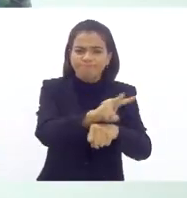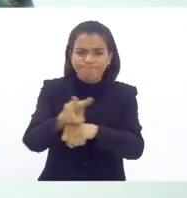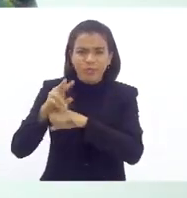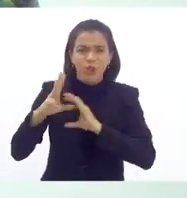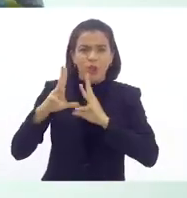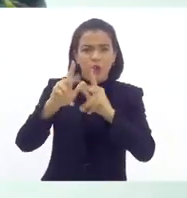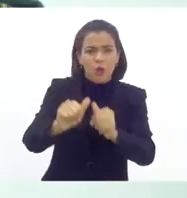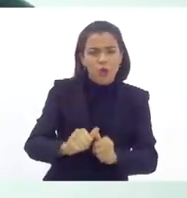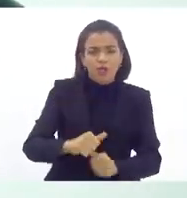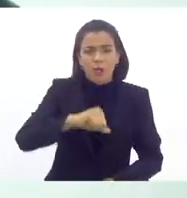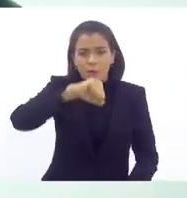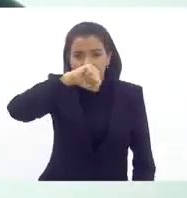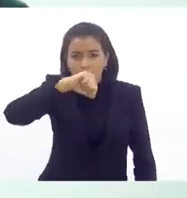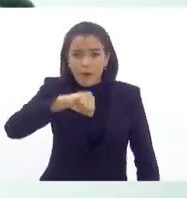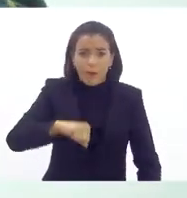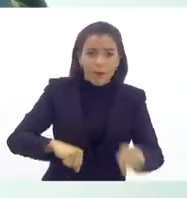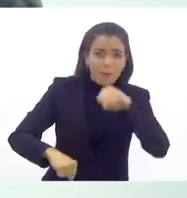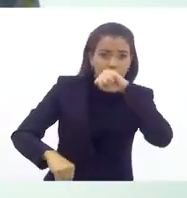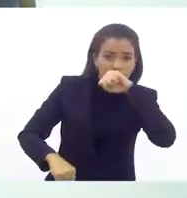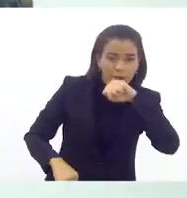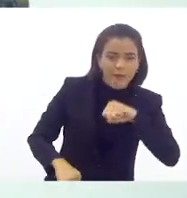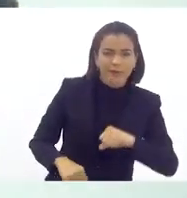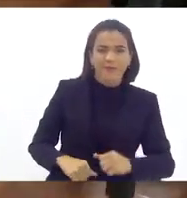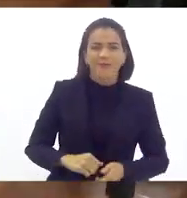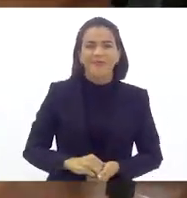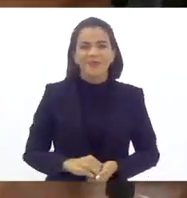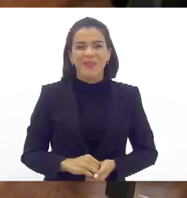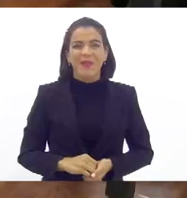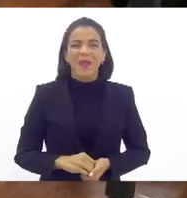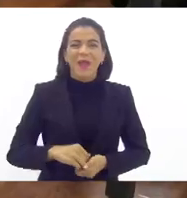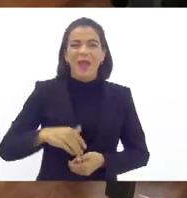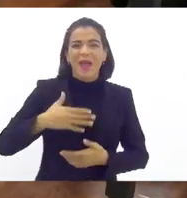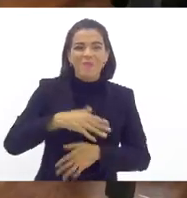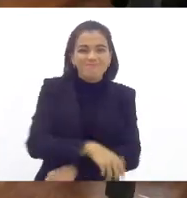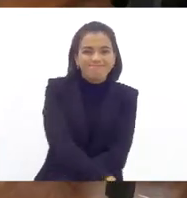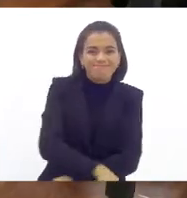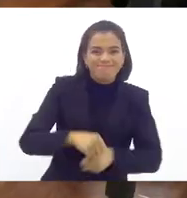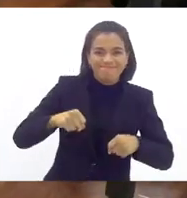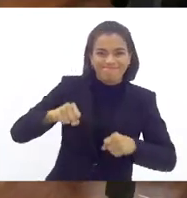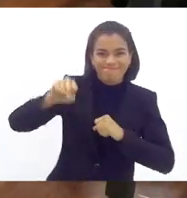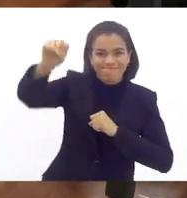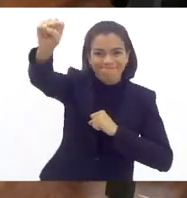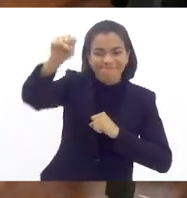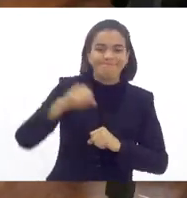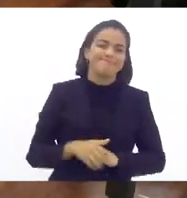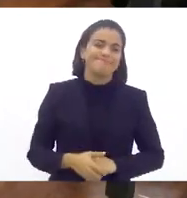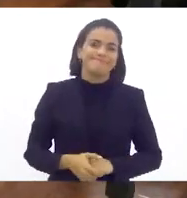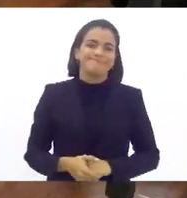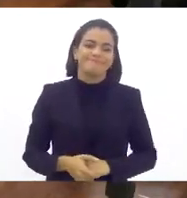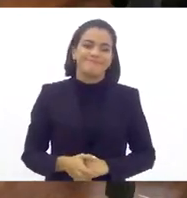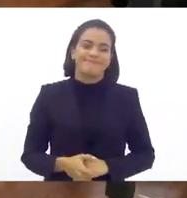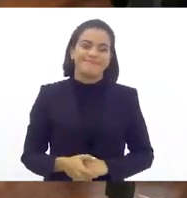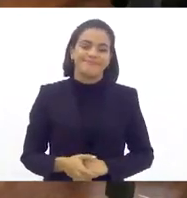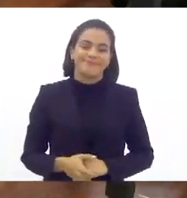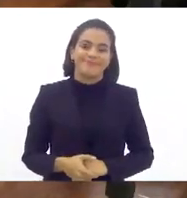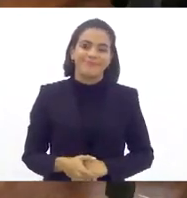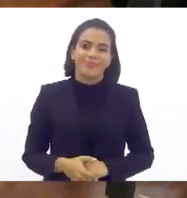Abençoam minhas irmãs, abençoam meus irmãs e Abedê Ogum! Sou excelente.